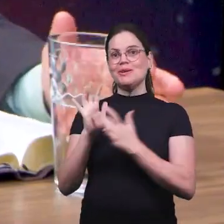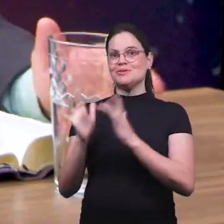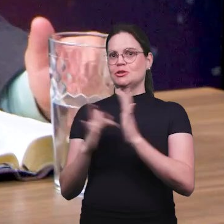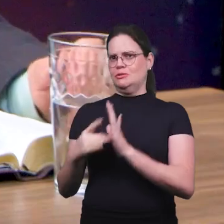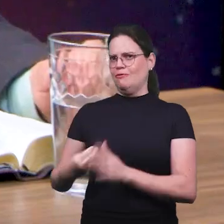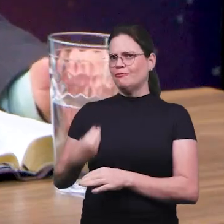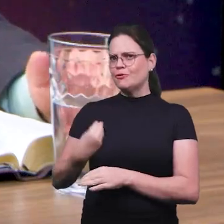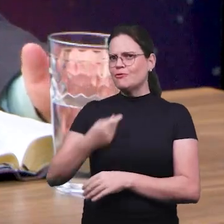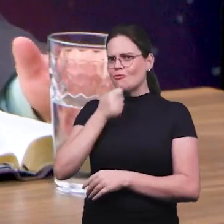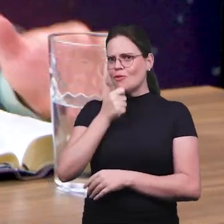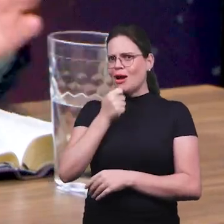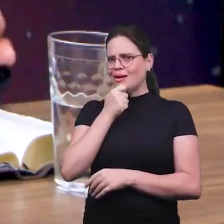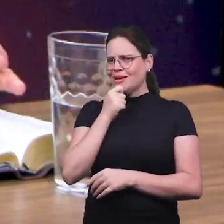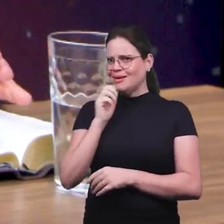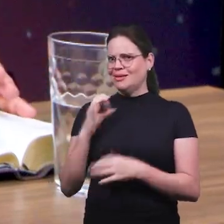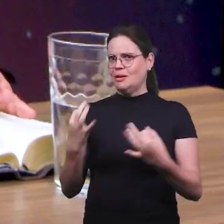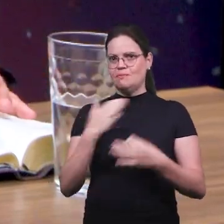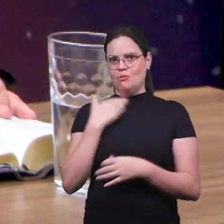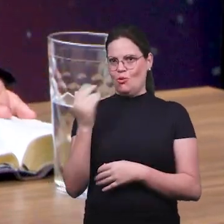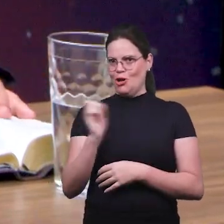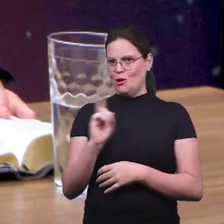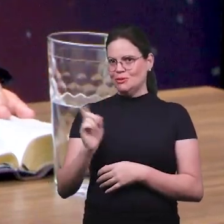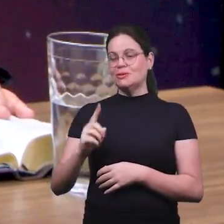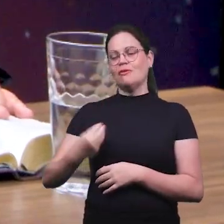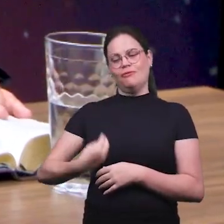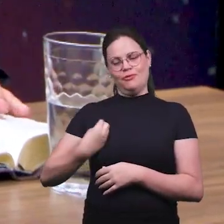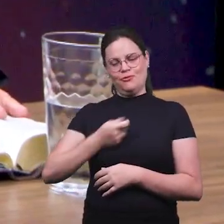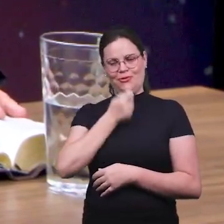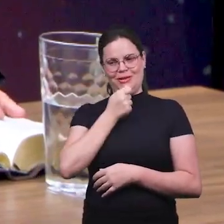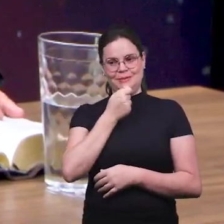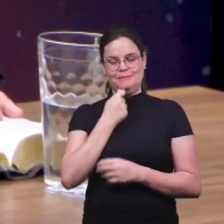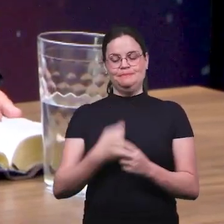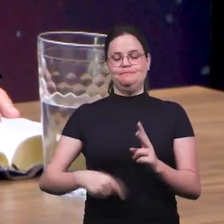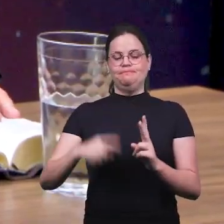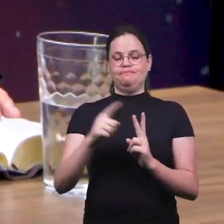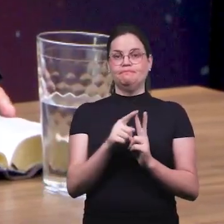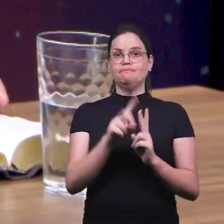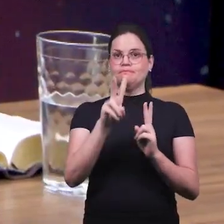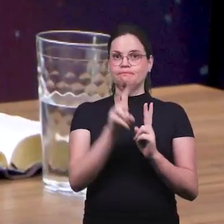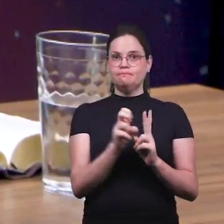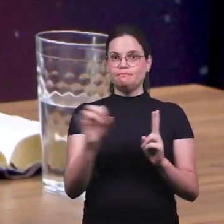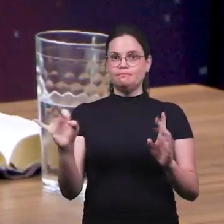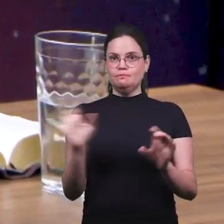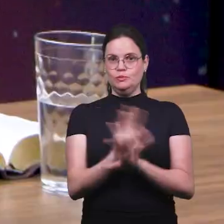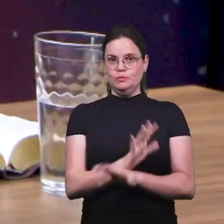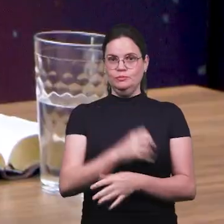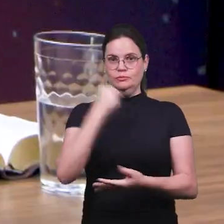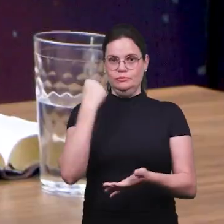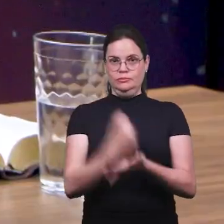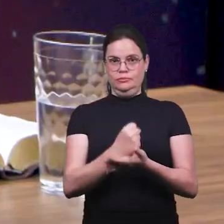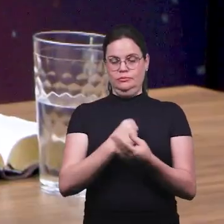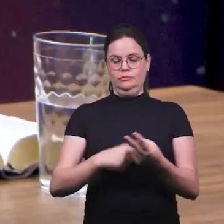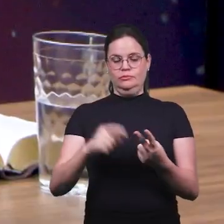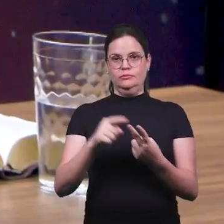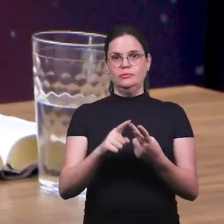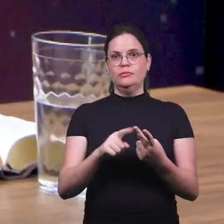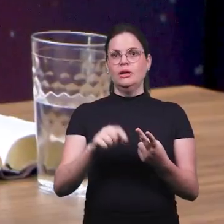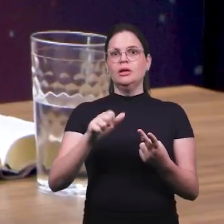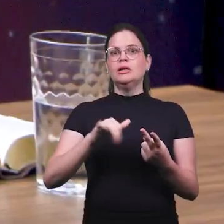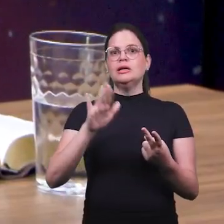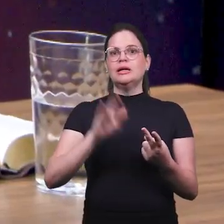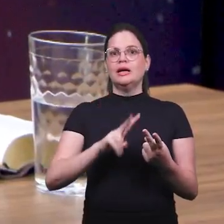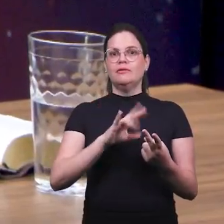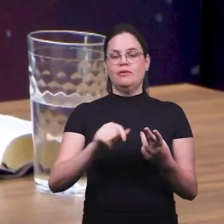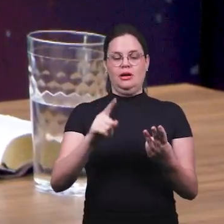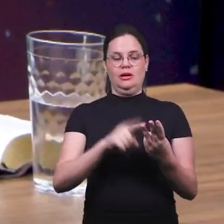venceu a morte, né? Mas nós temos agora um testamento estabelecido. Temos a função de um executor daquele testamento,